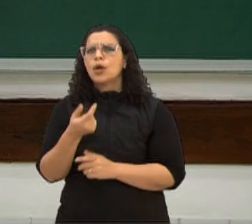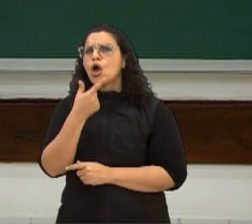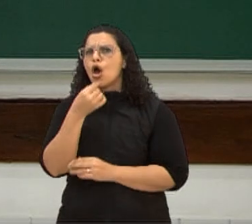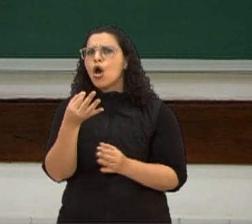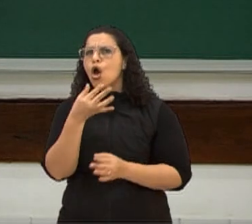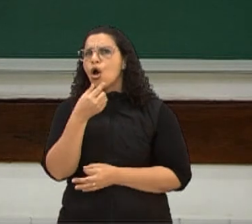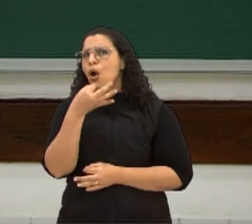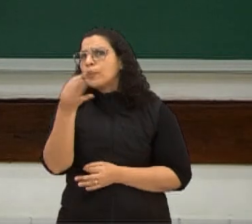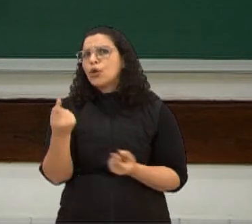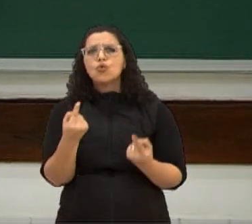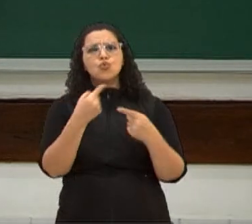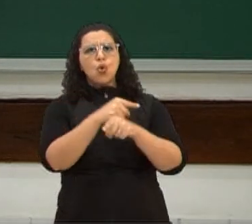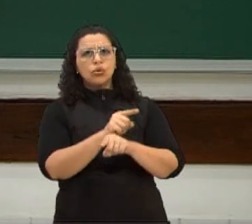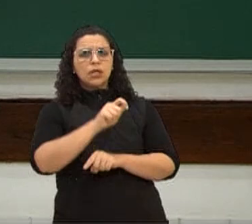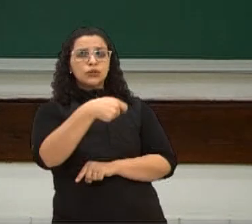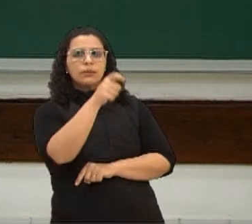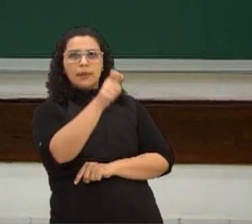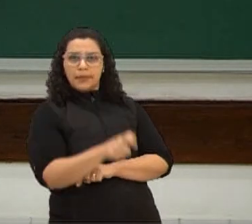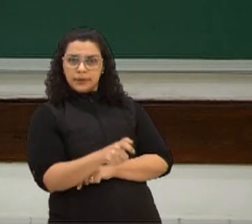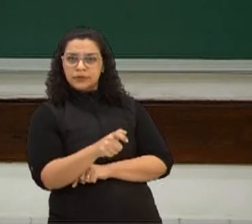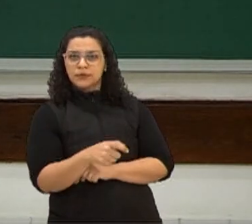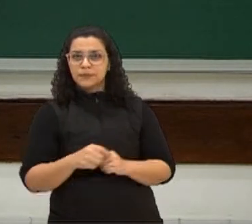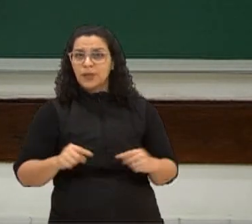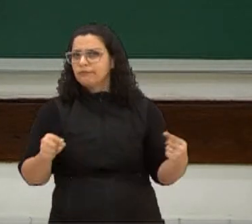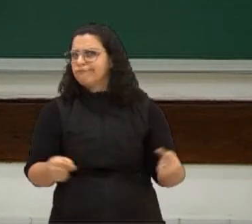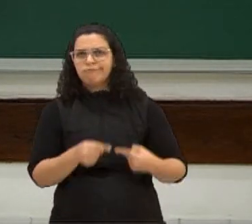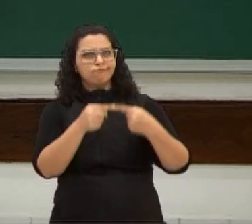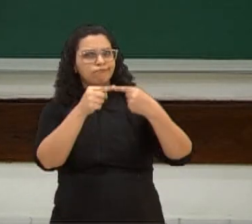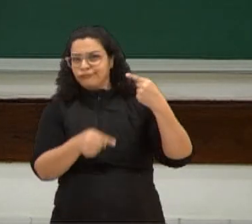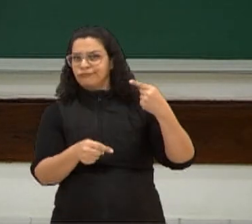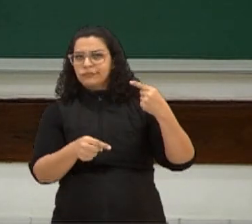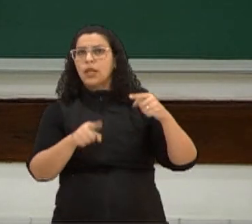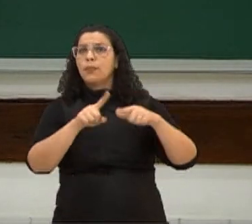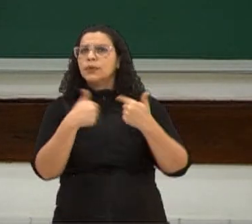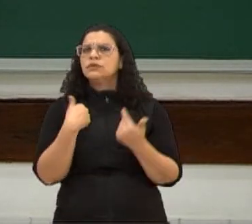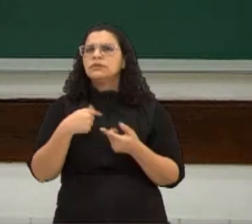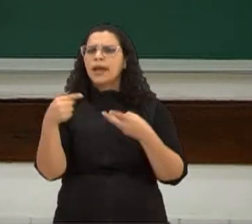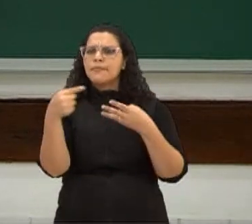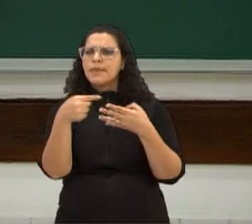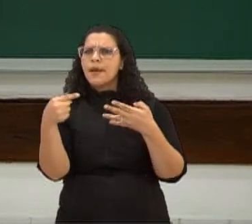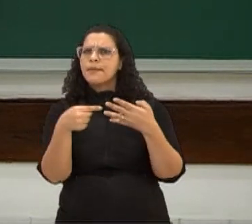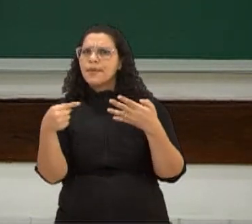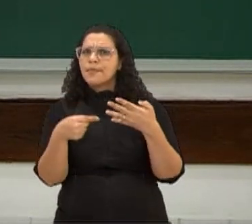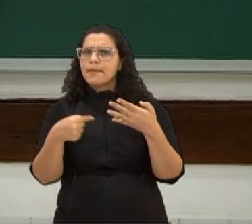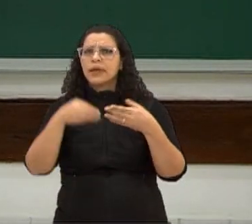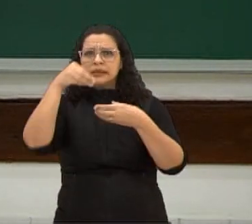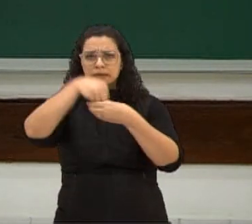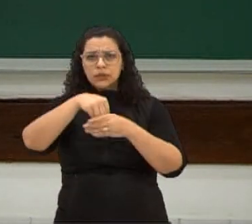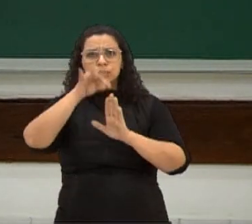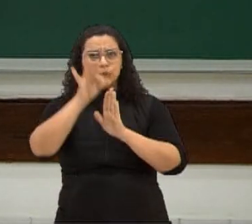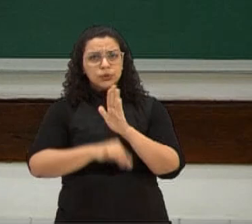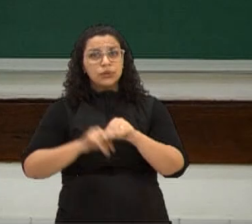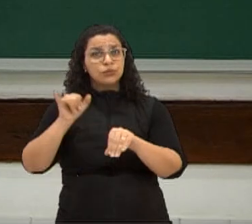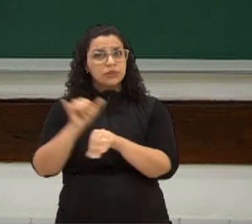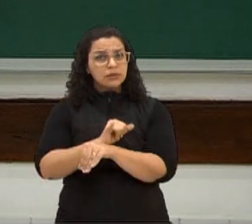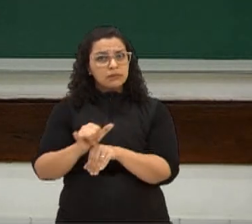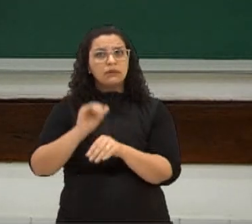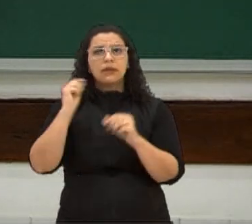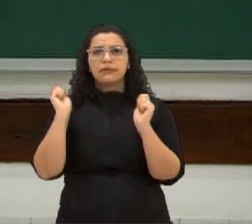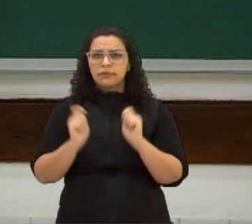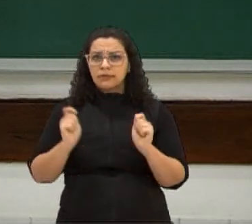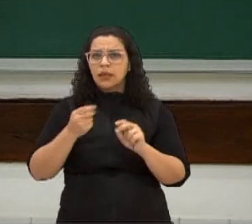Você contra-argumentar alguém. Então, eu posso encontrar esses elementos, essas